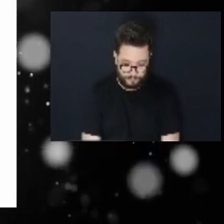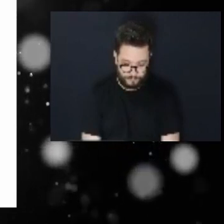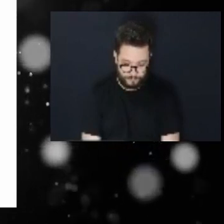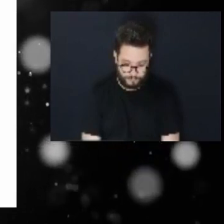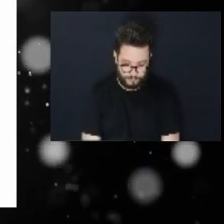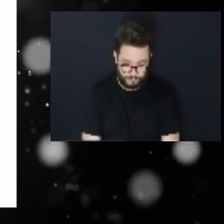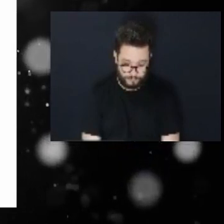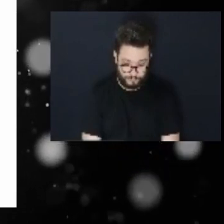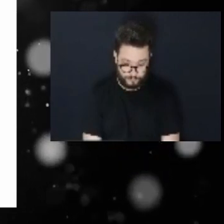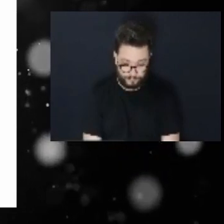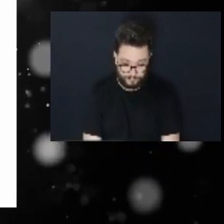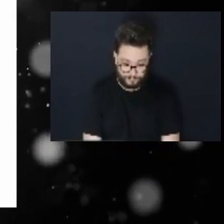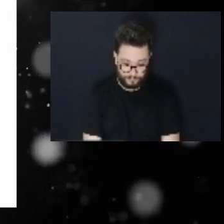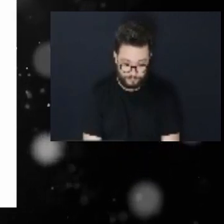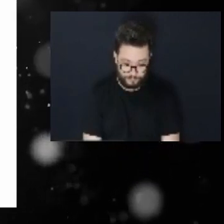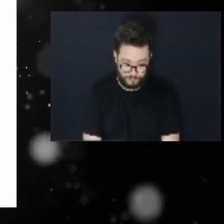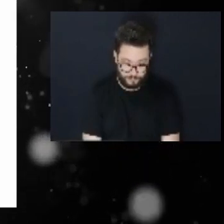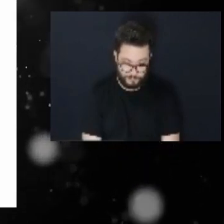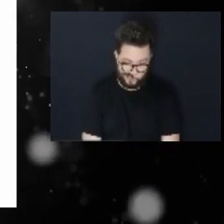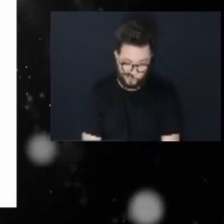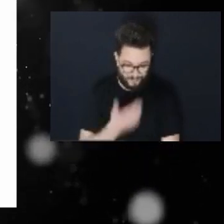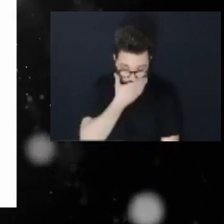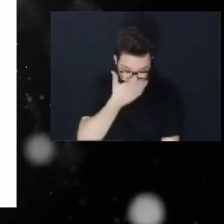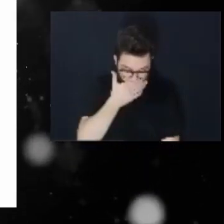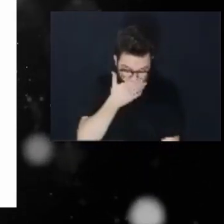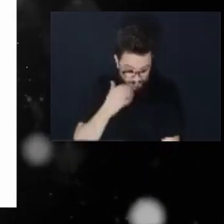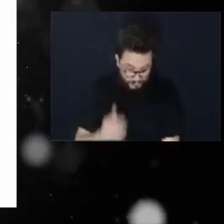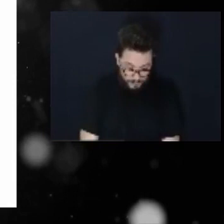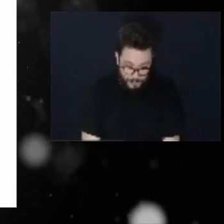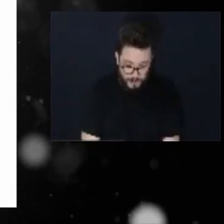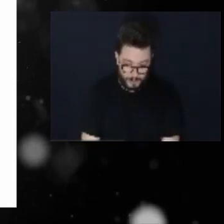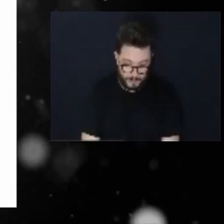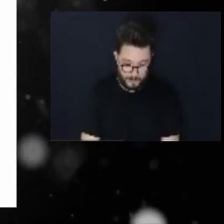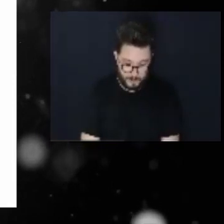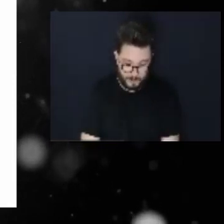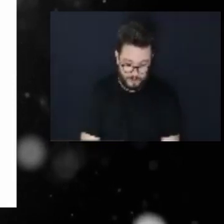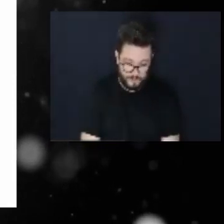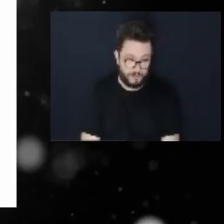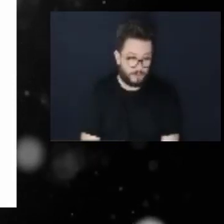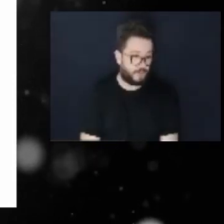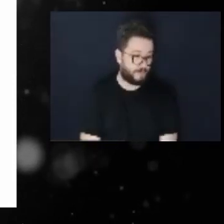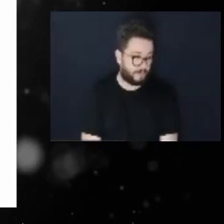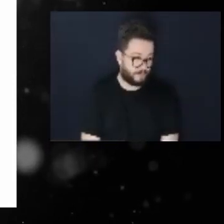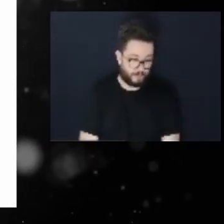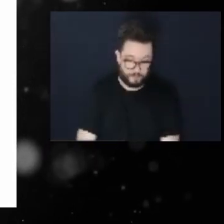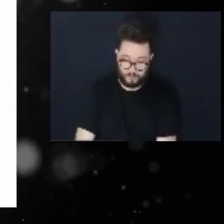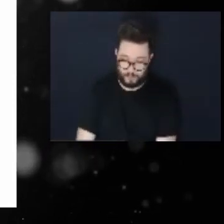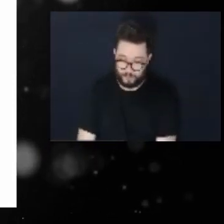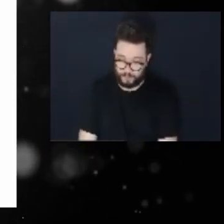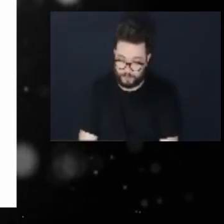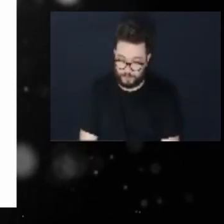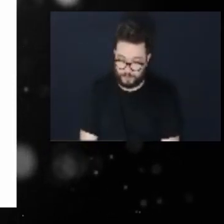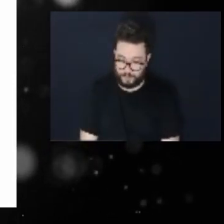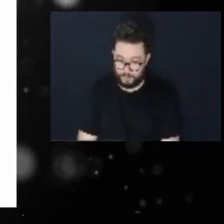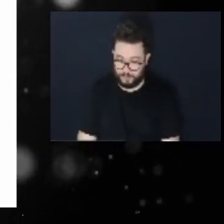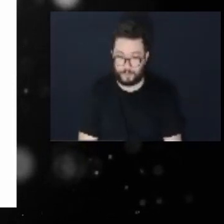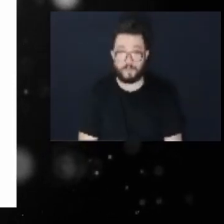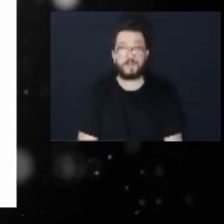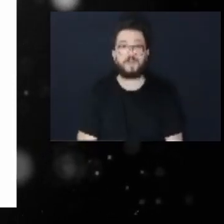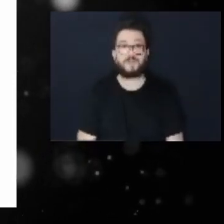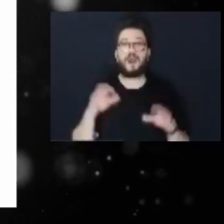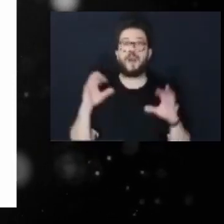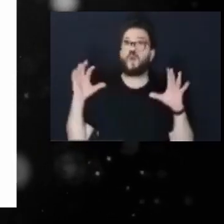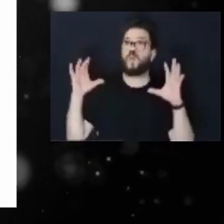publicado na Science, que é um dos maiores periódicos científicos do mundo, com dados de 41 países, mostrou as